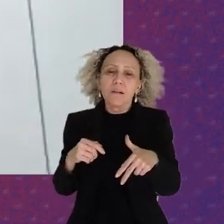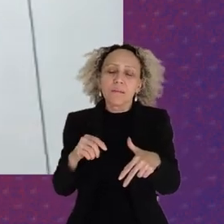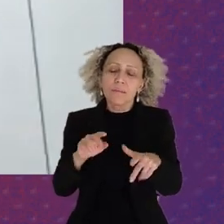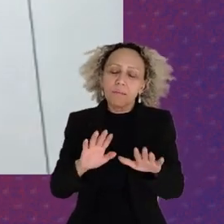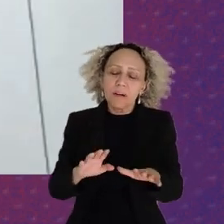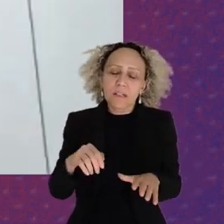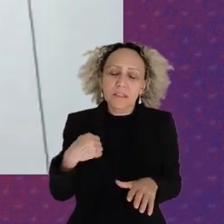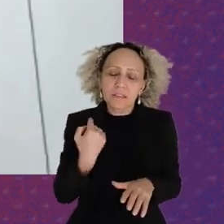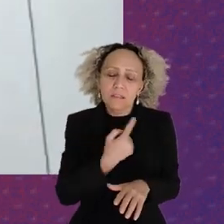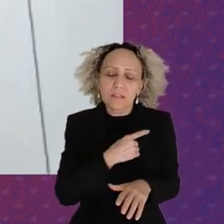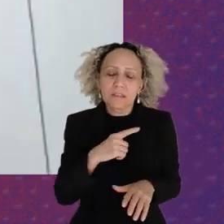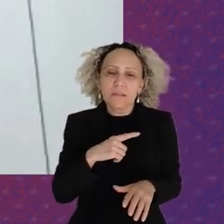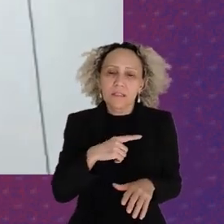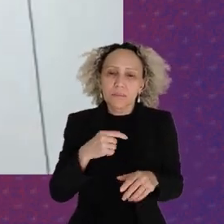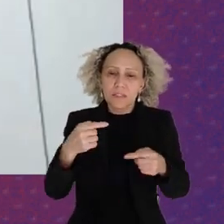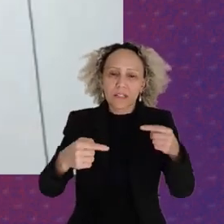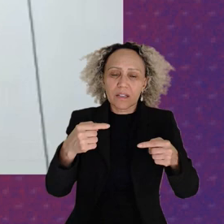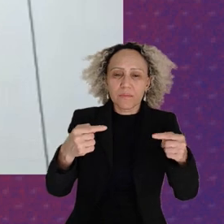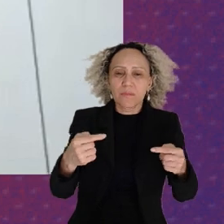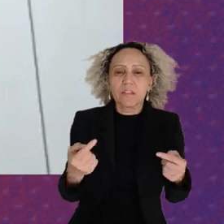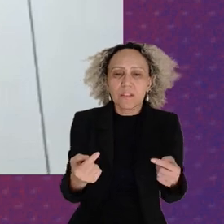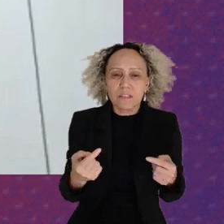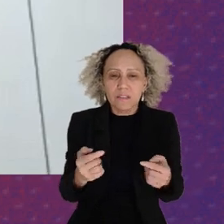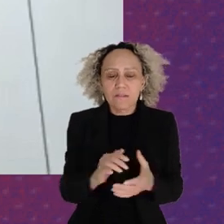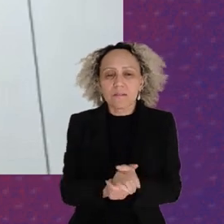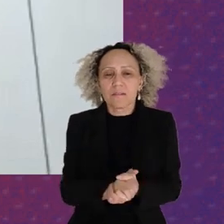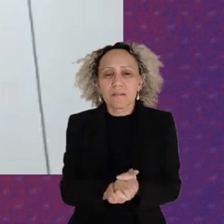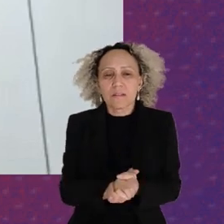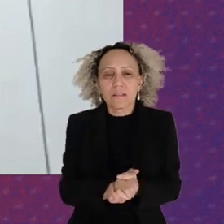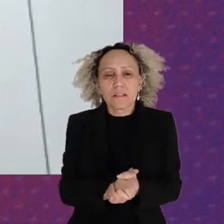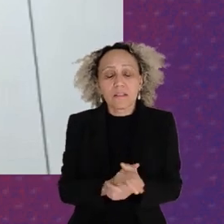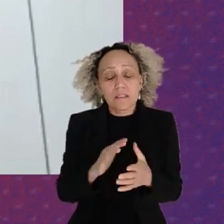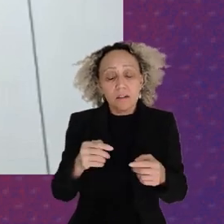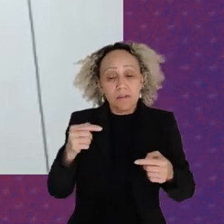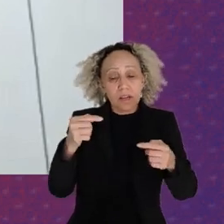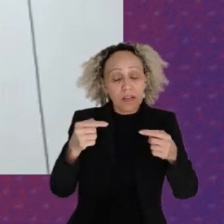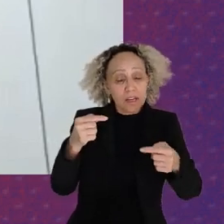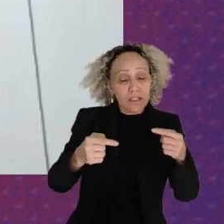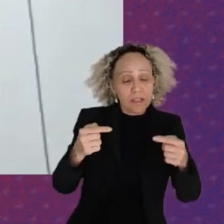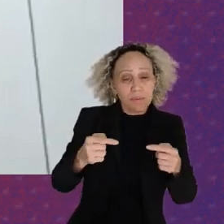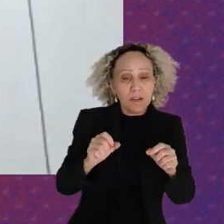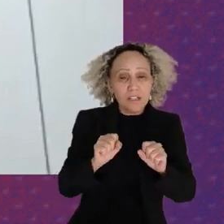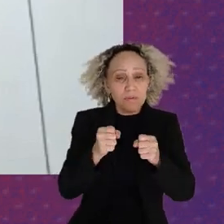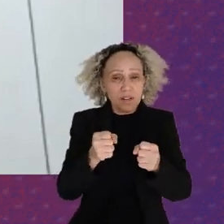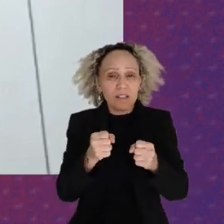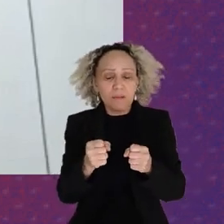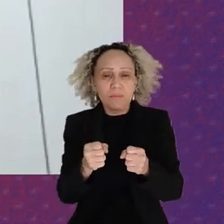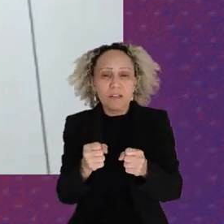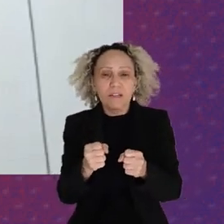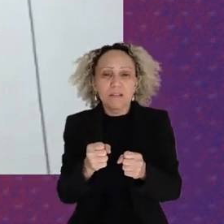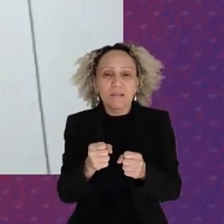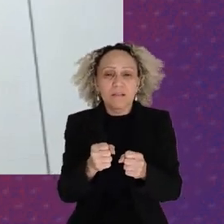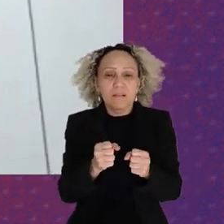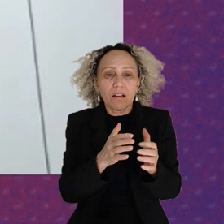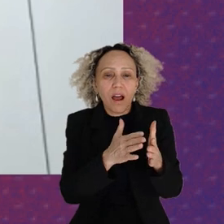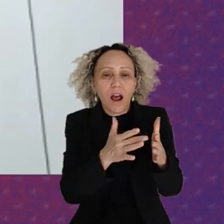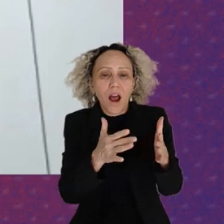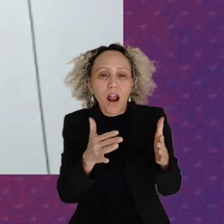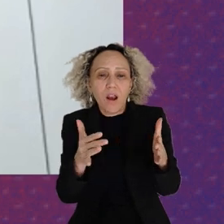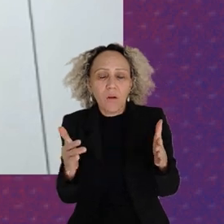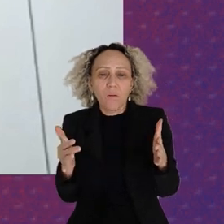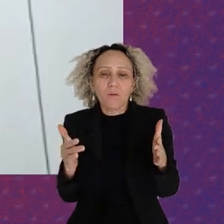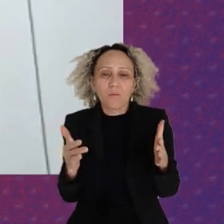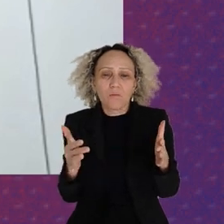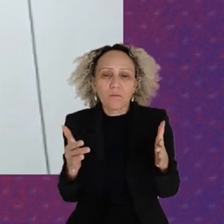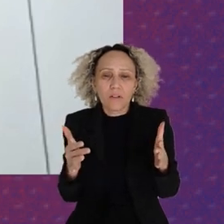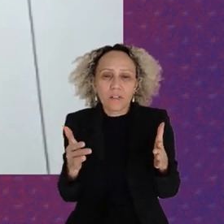concretas e a gente ir fortalecendo esse debate, essas ações, esse enfrentamento aí ao longo de todo